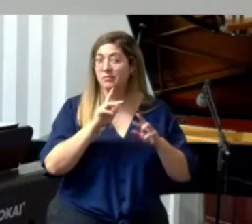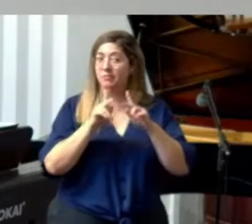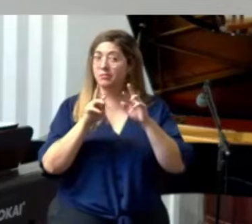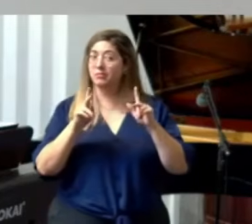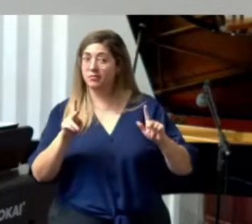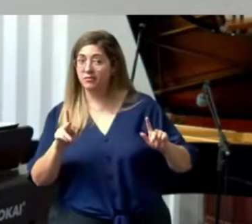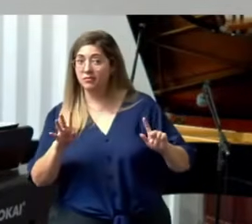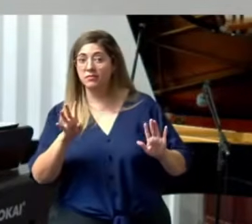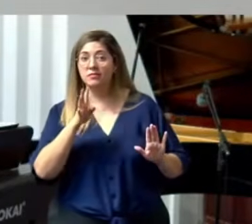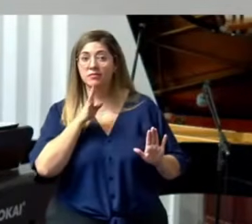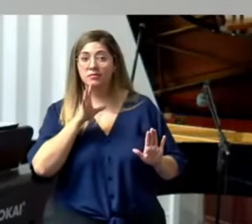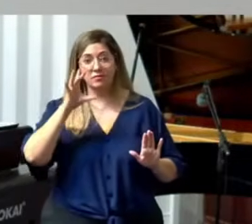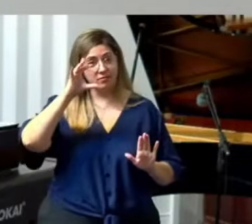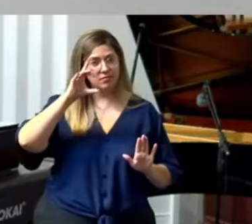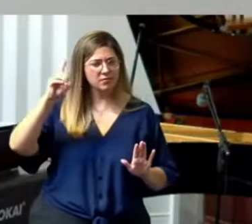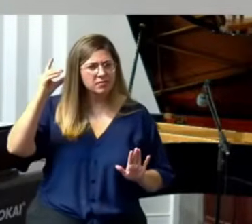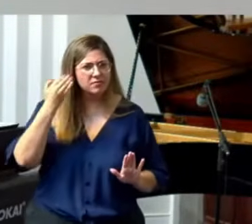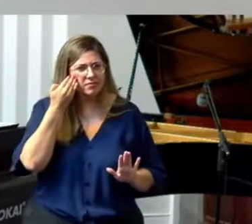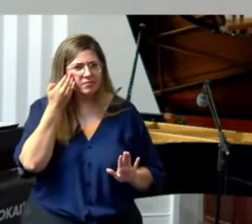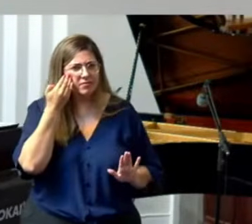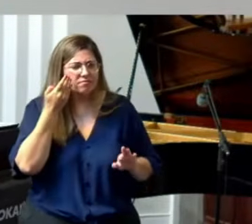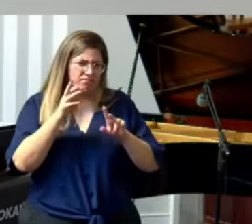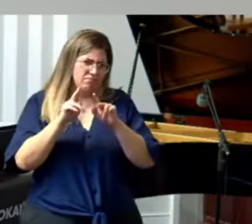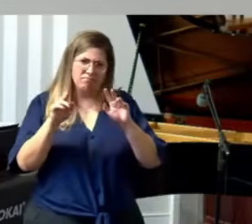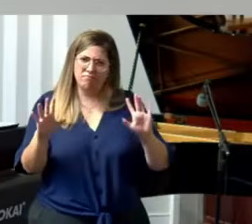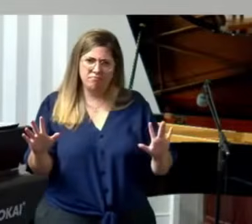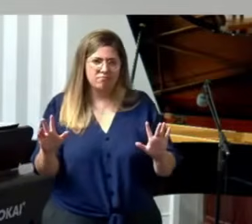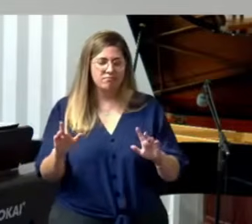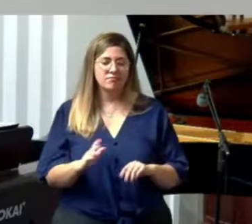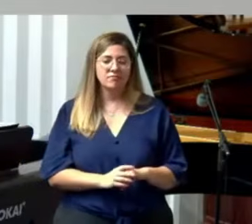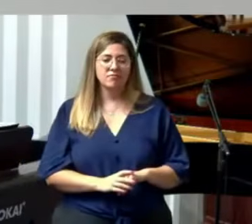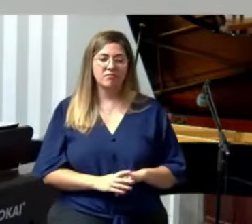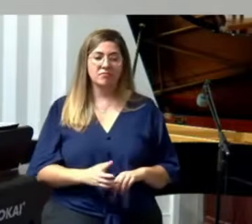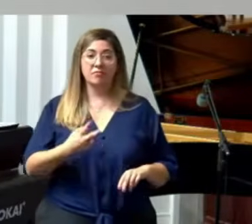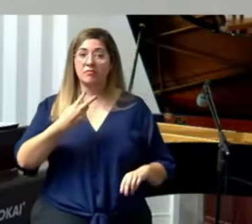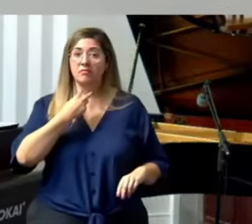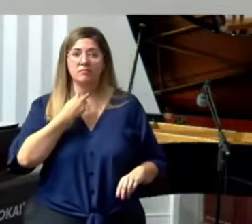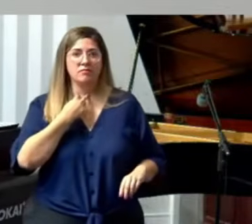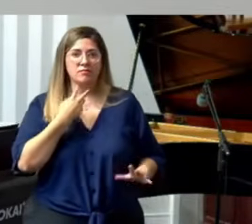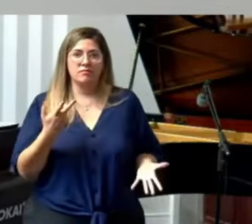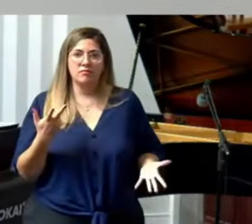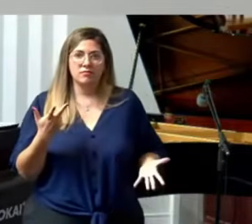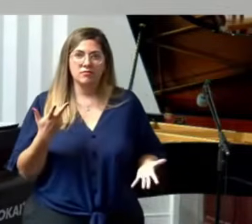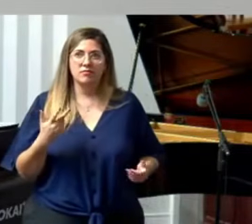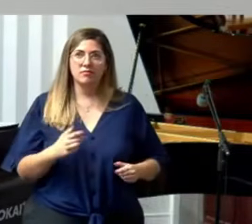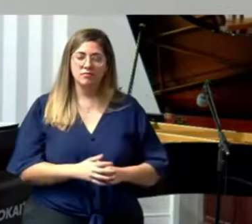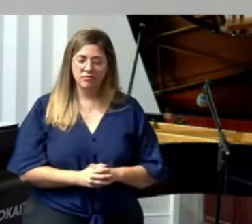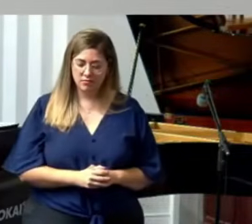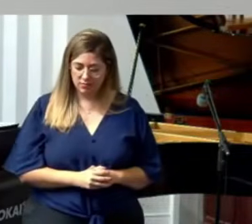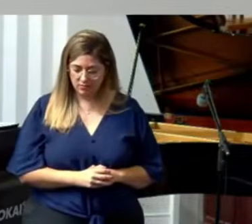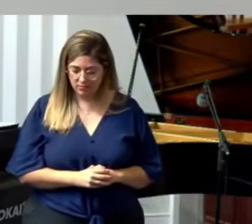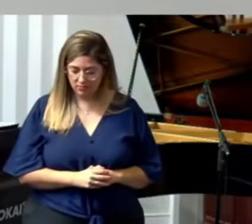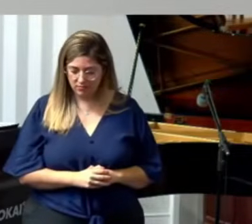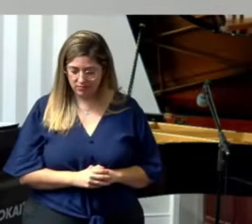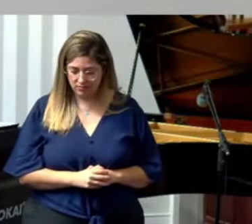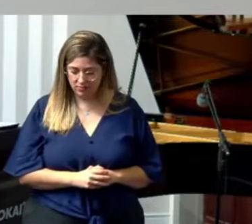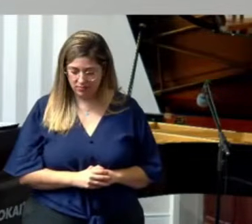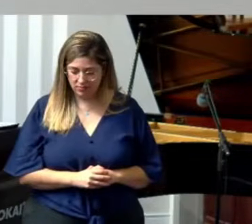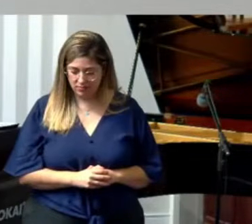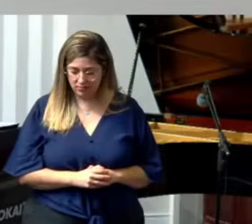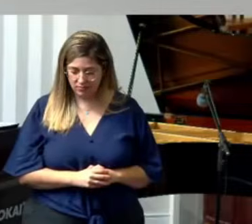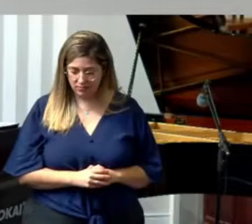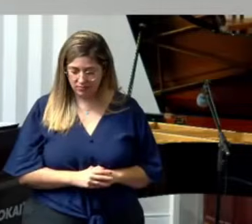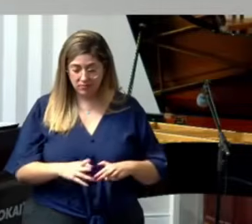mal. Nós não conseguimos lidar com as consequências más de